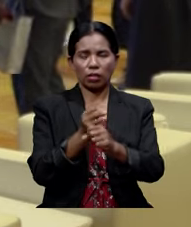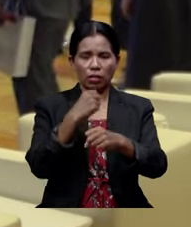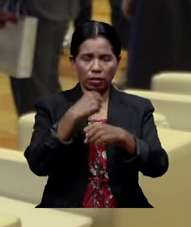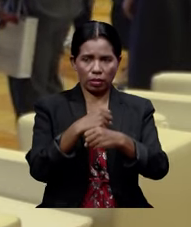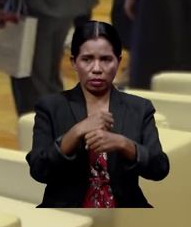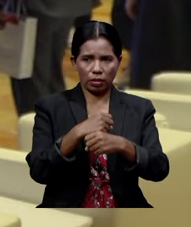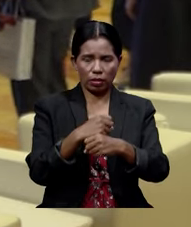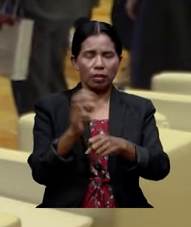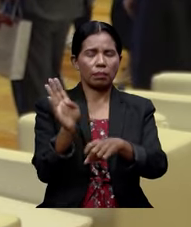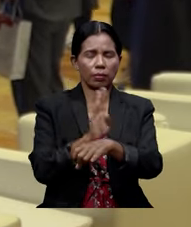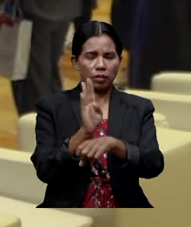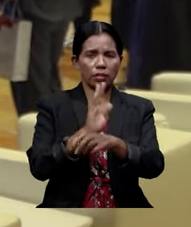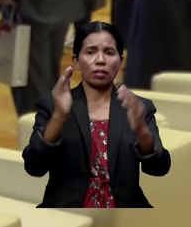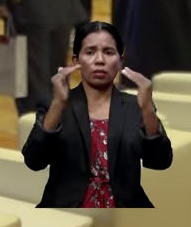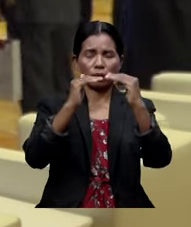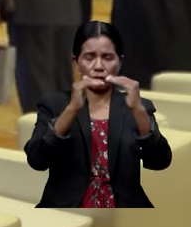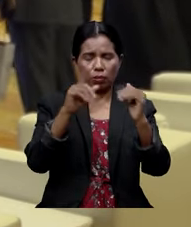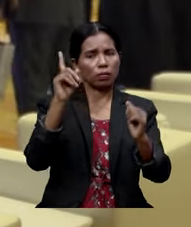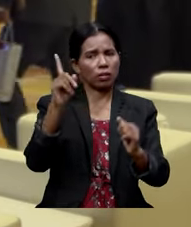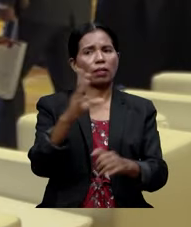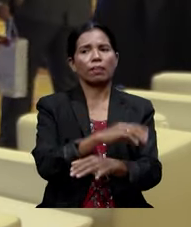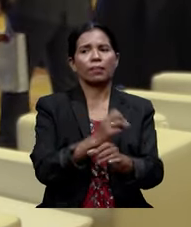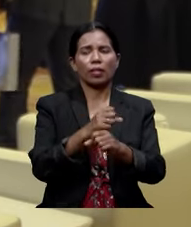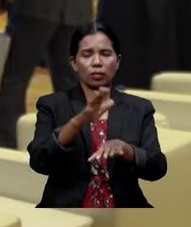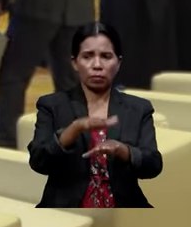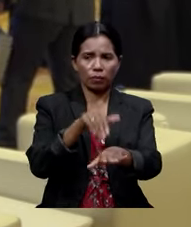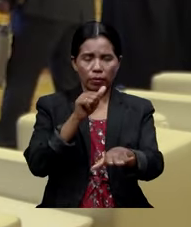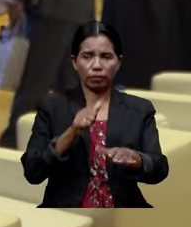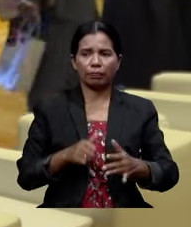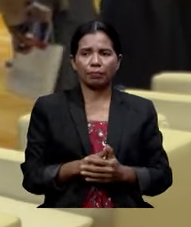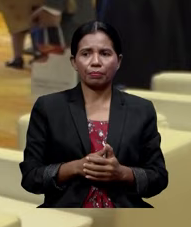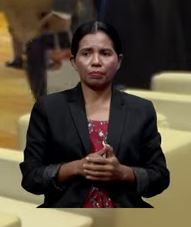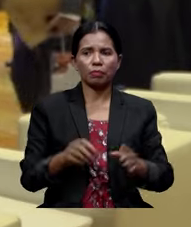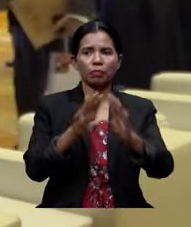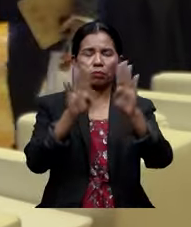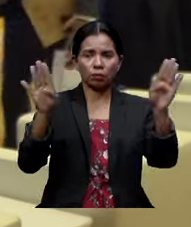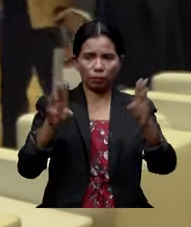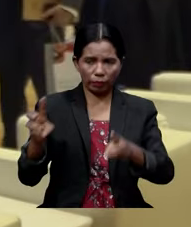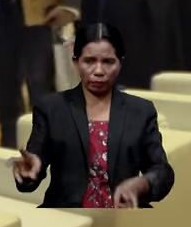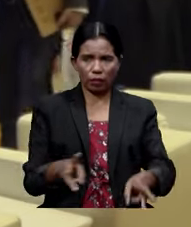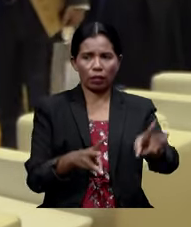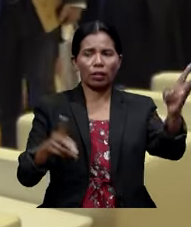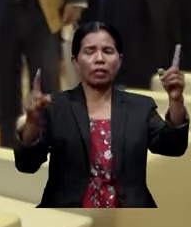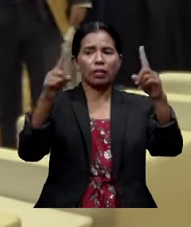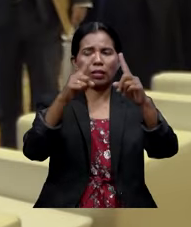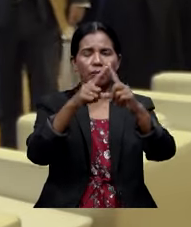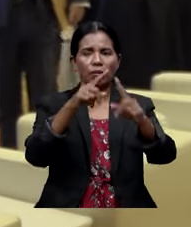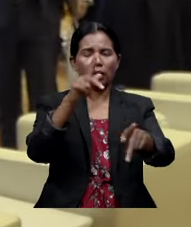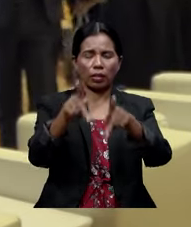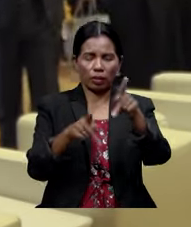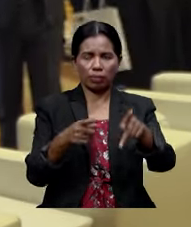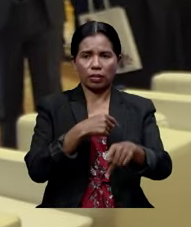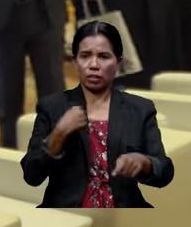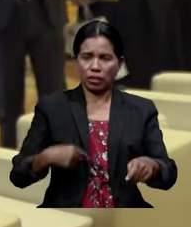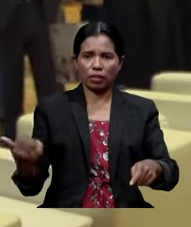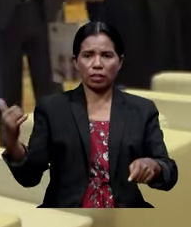a Business Forum. A tu convida, a tu local, a nós, para investidores chineses, para